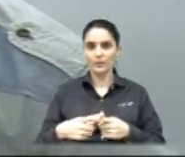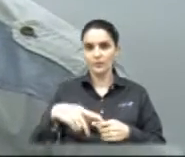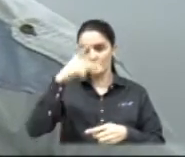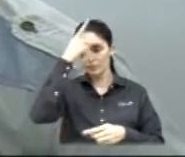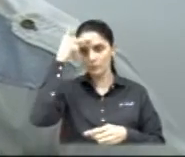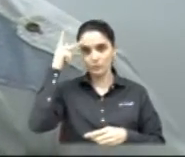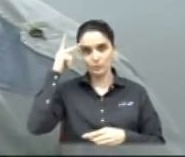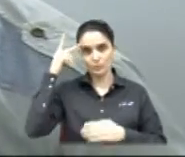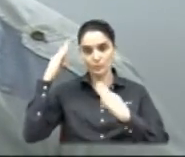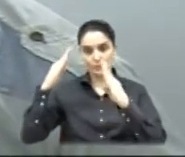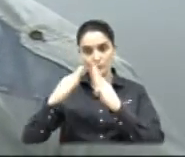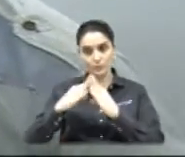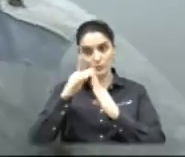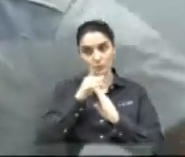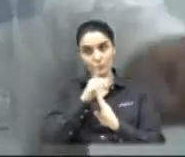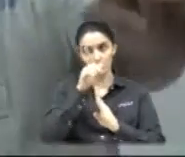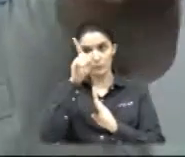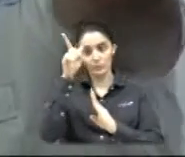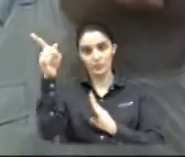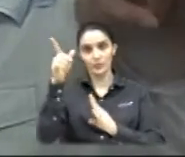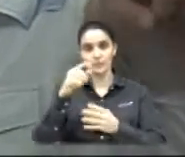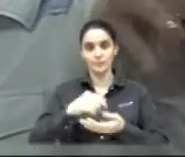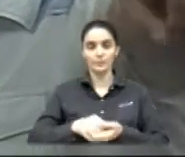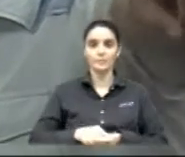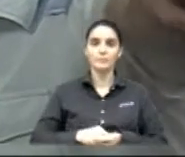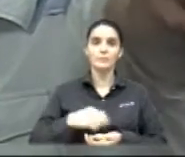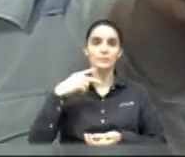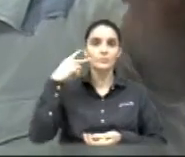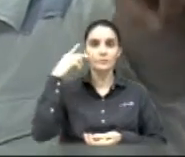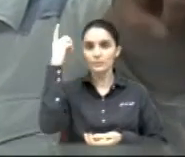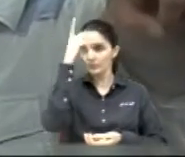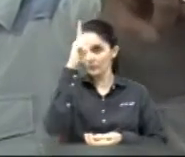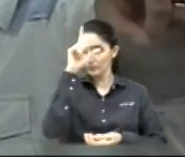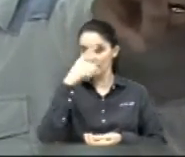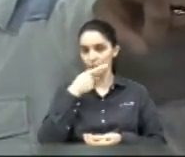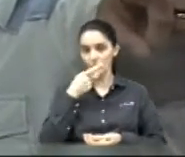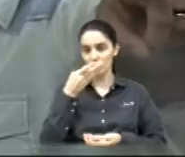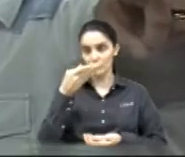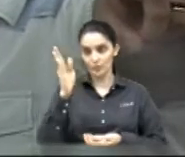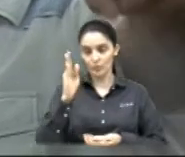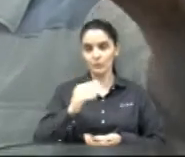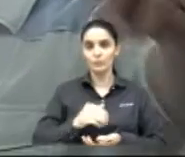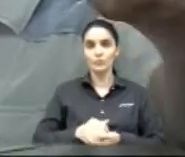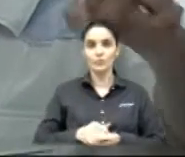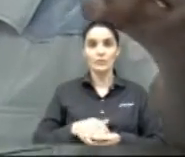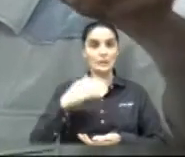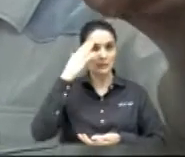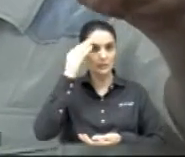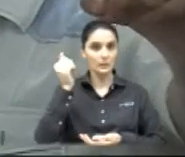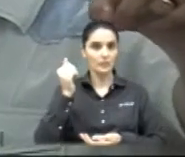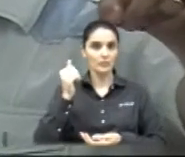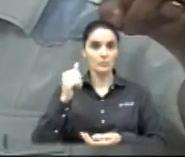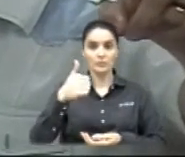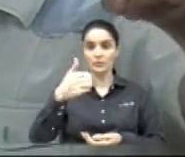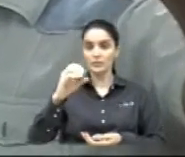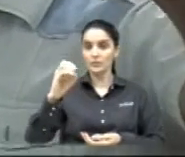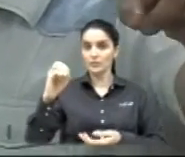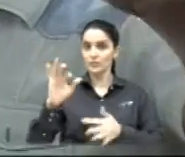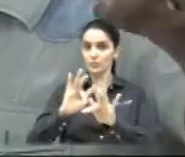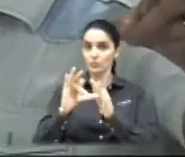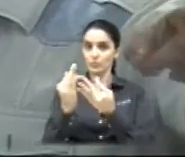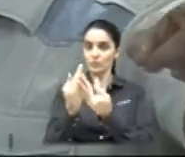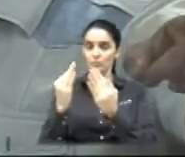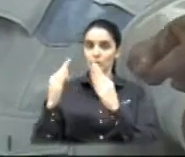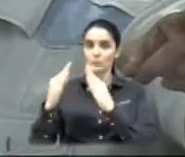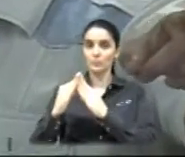lá estão instaladas. O vereador Lemão falou que essa semana foi lá e ele pode testemunhar. Nós temos mais de 100 famílias que vivem